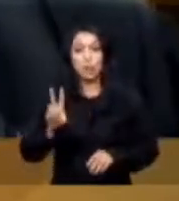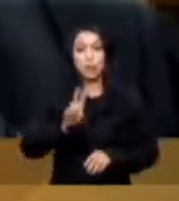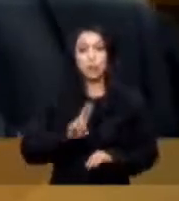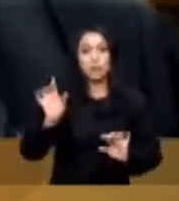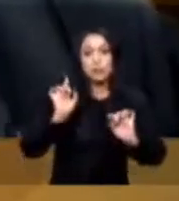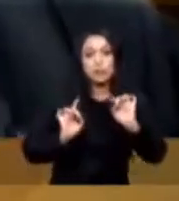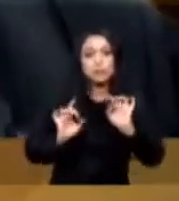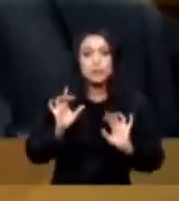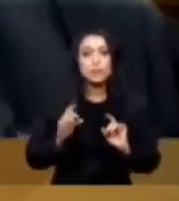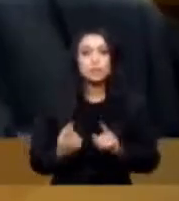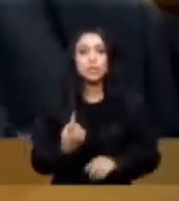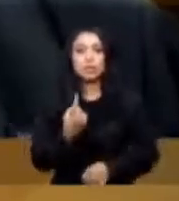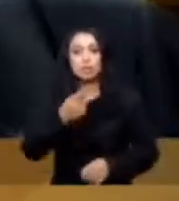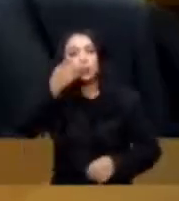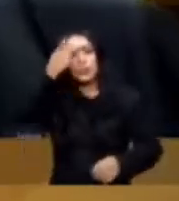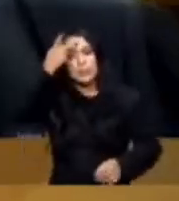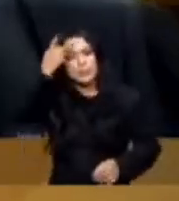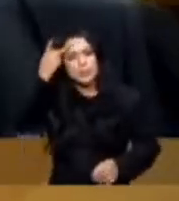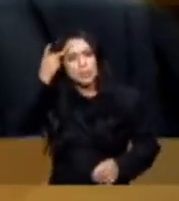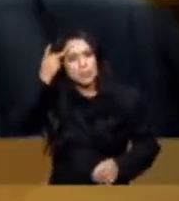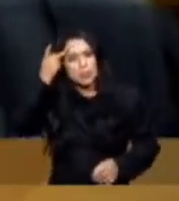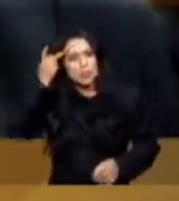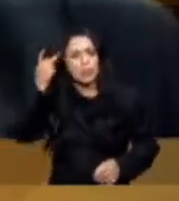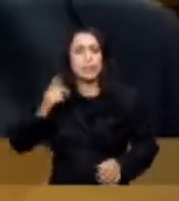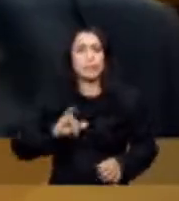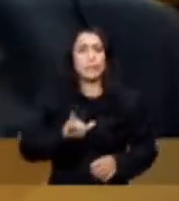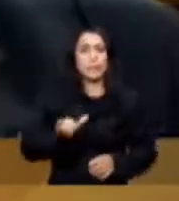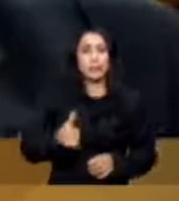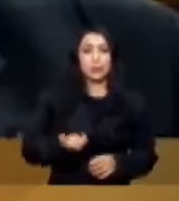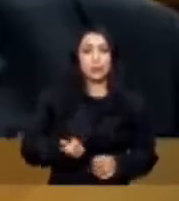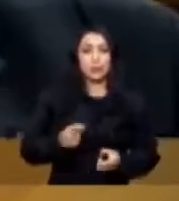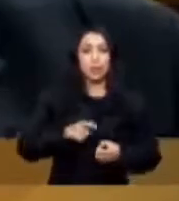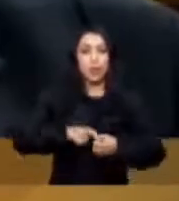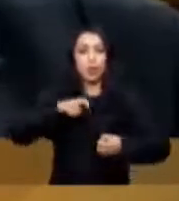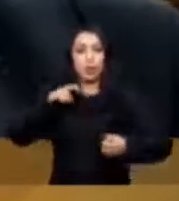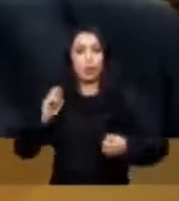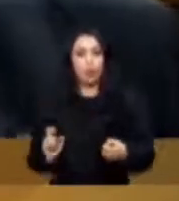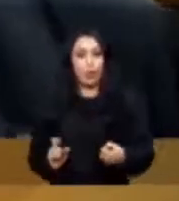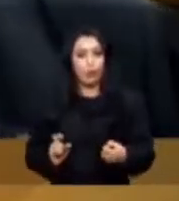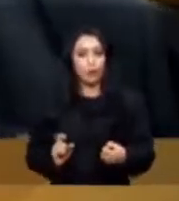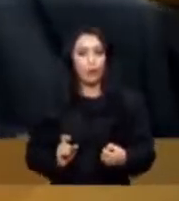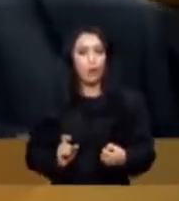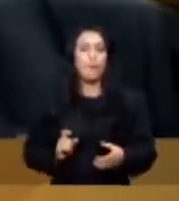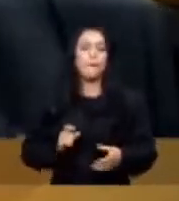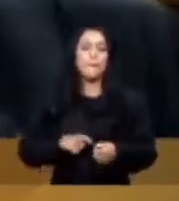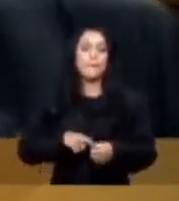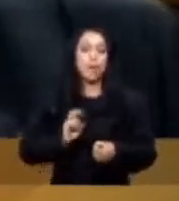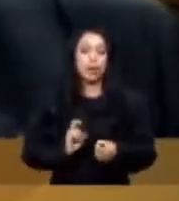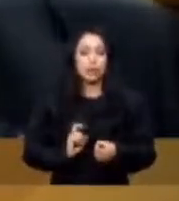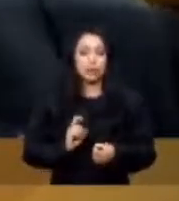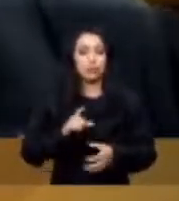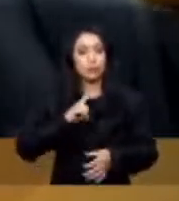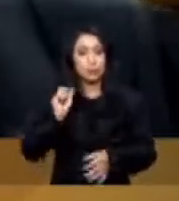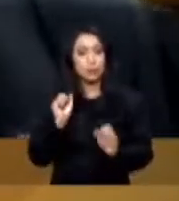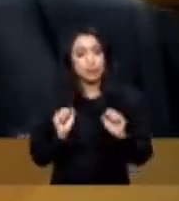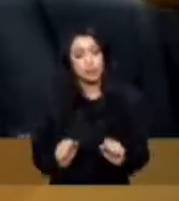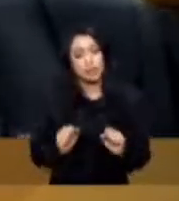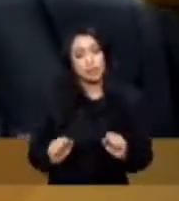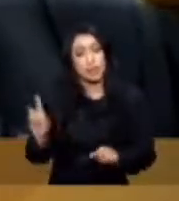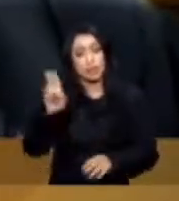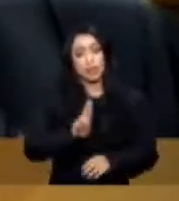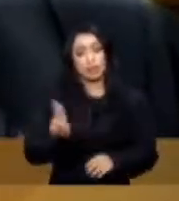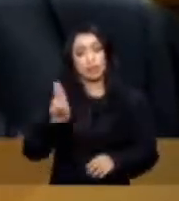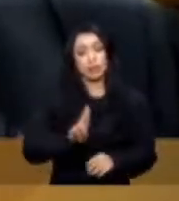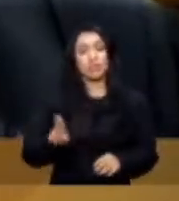por alguém que, de modo lucrativo, poderá explorar isso, não cabe à União, que não é a titular